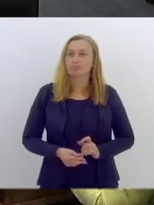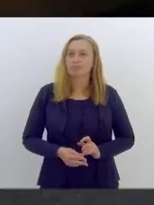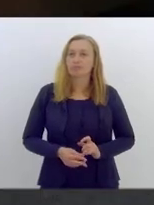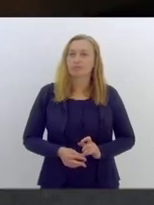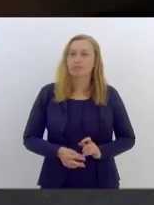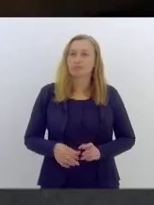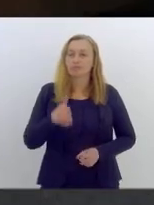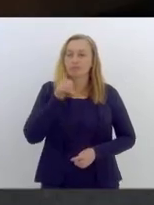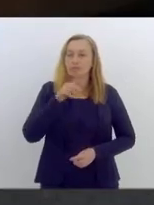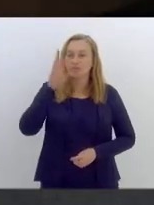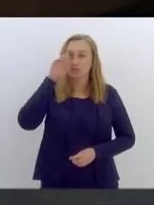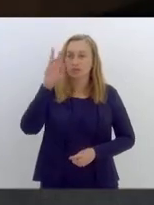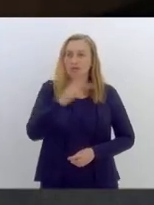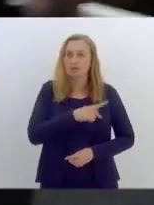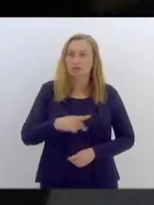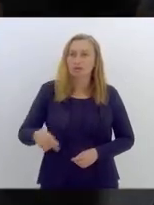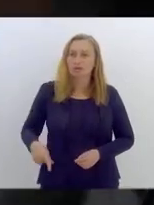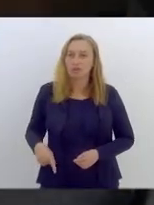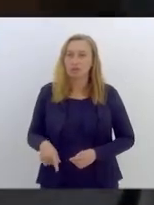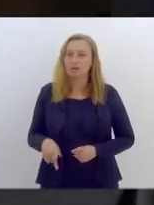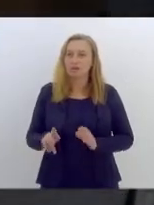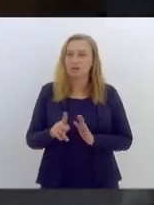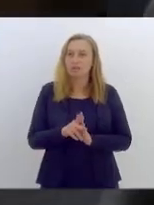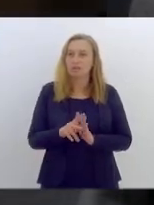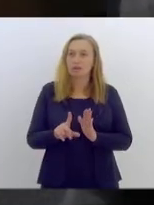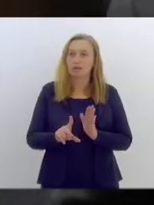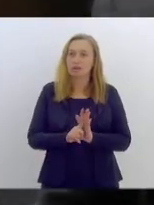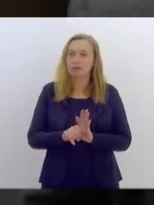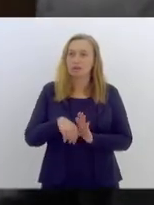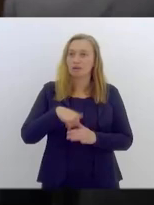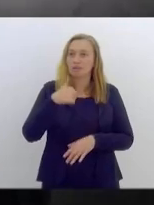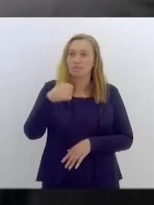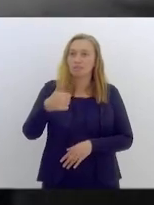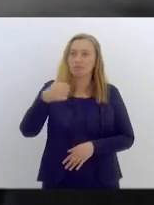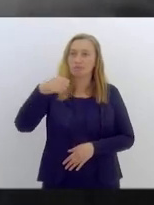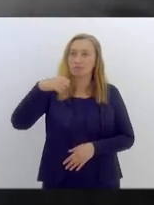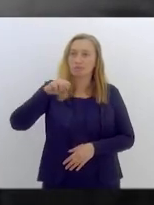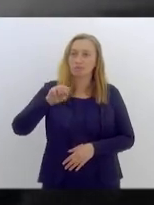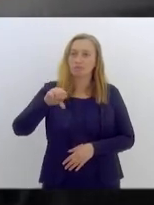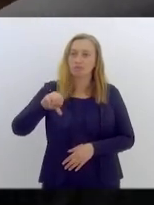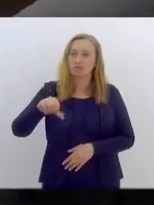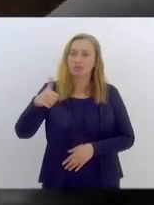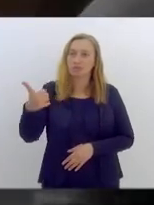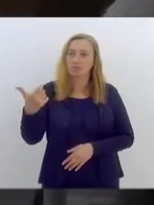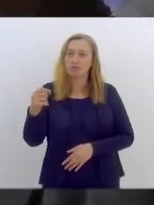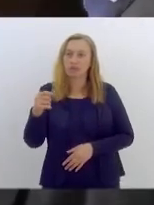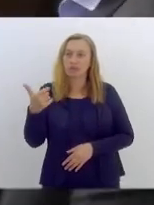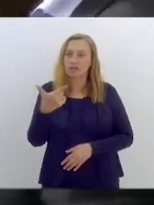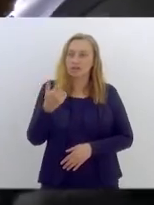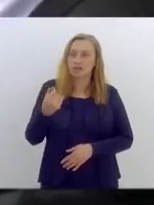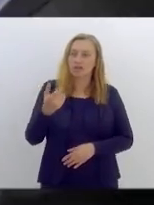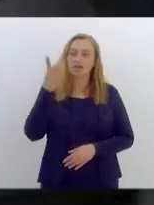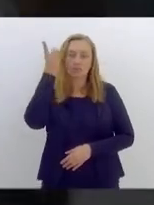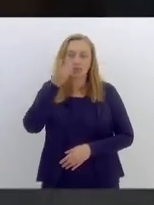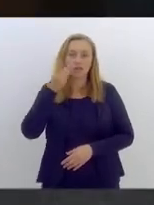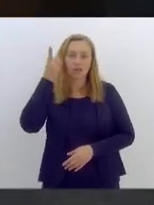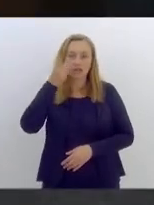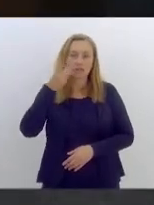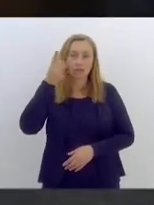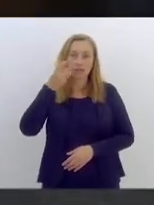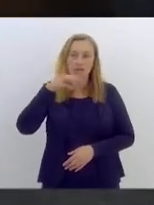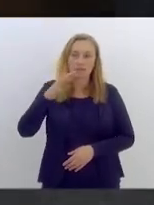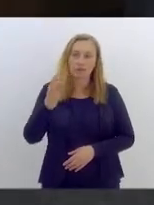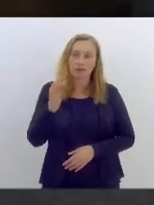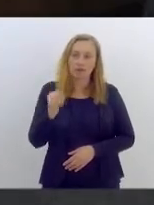Senhora presidente, projeto de lei 1910 de 20, de autoria da deputada